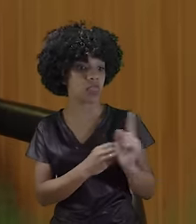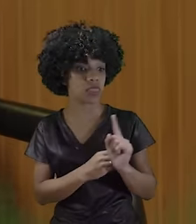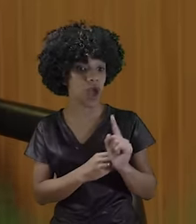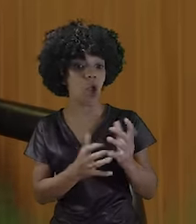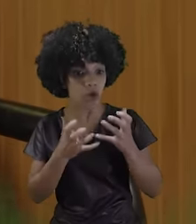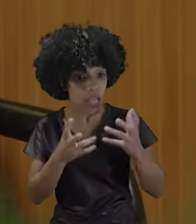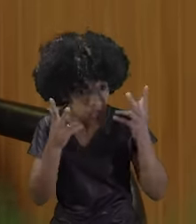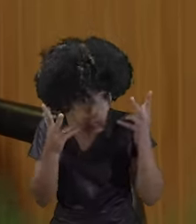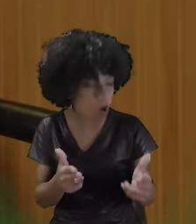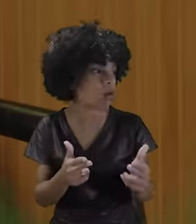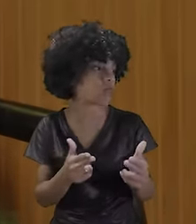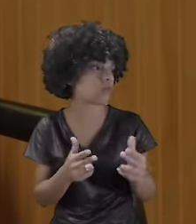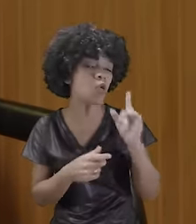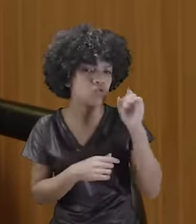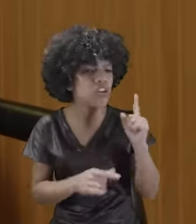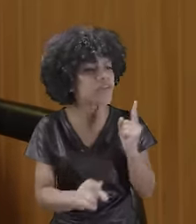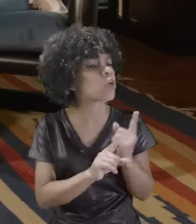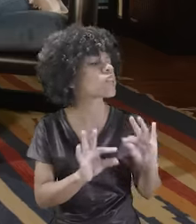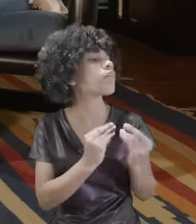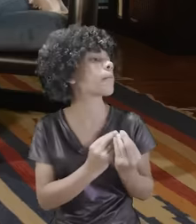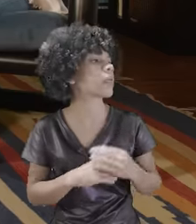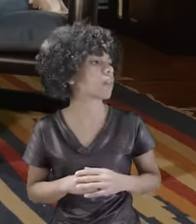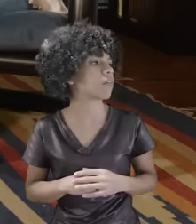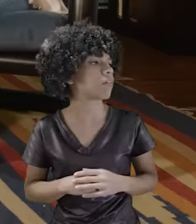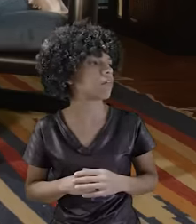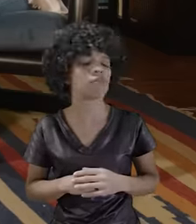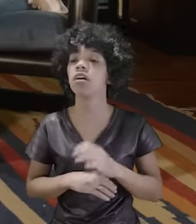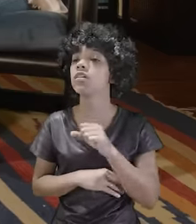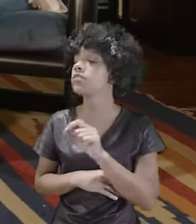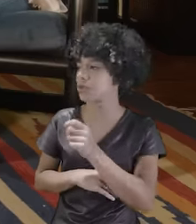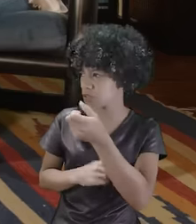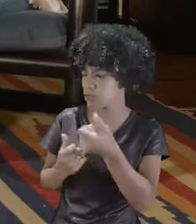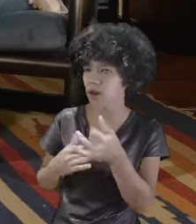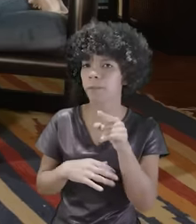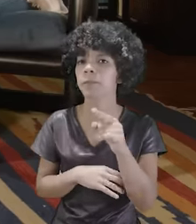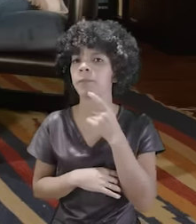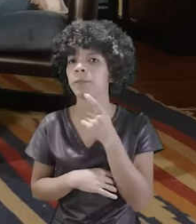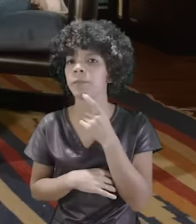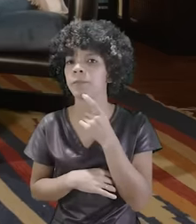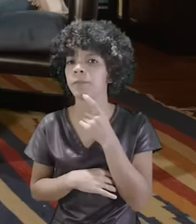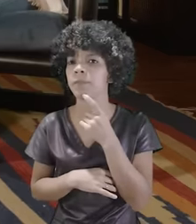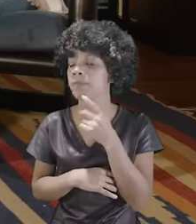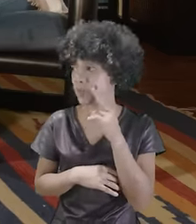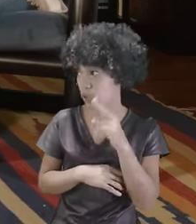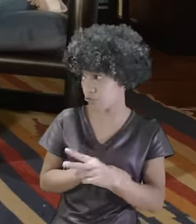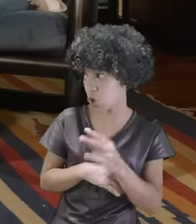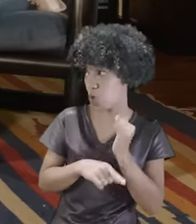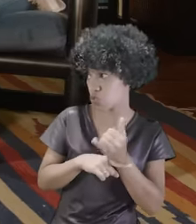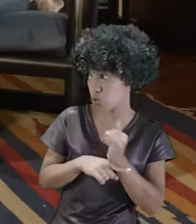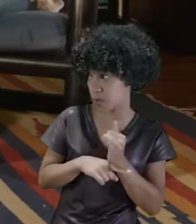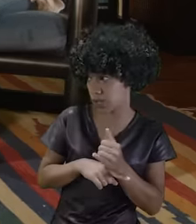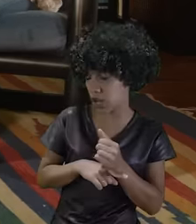não quero igual um dia ele vai encontrar eles fala que é um